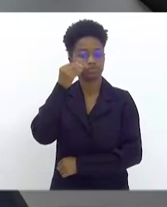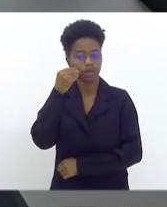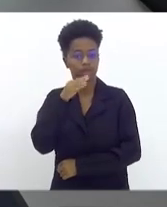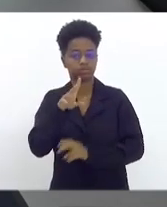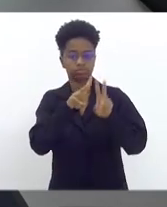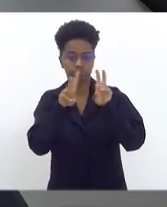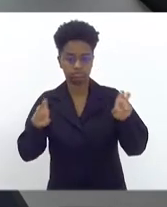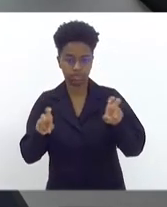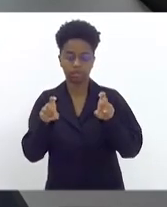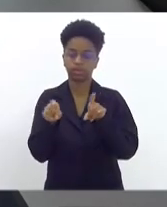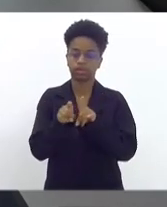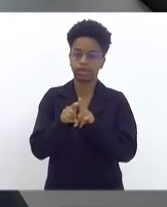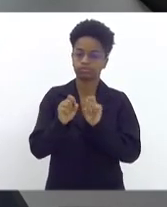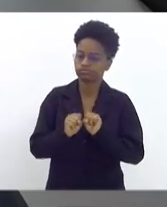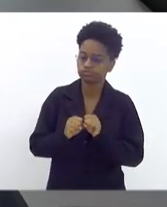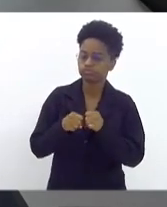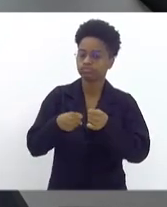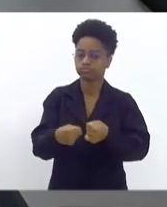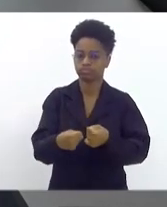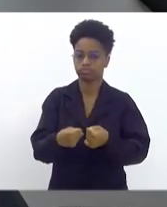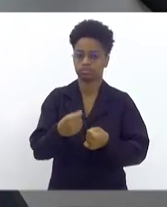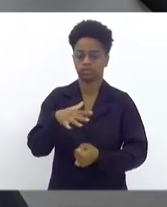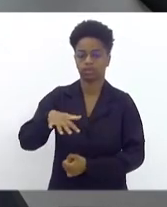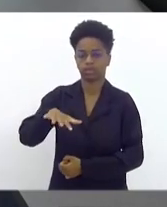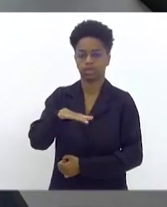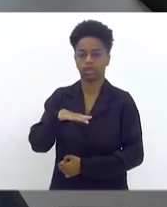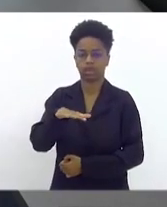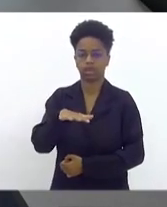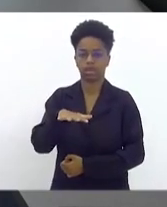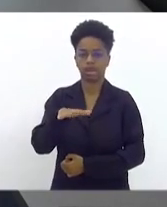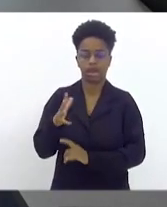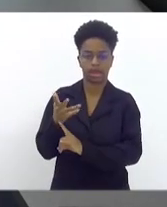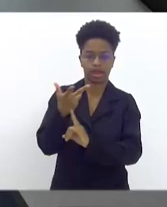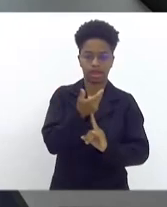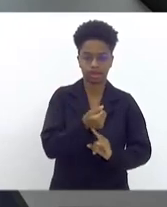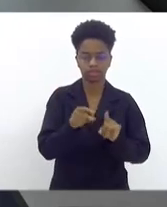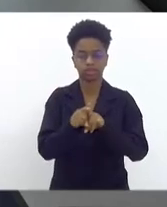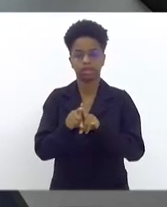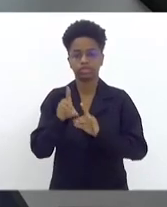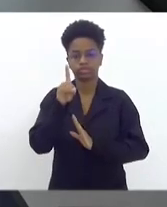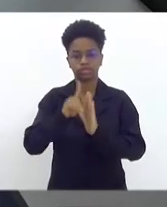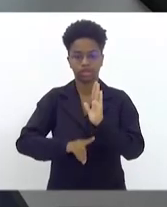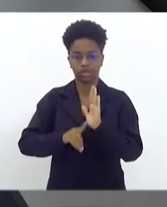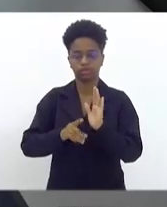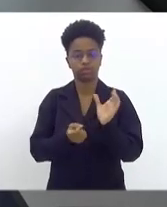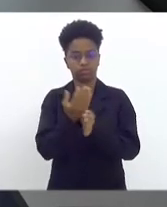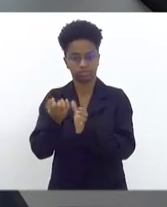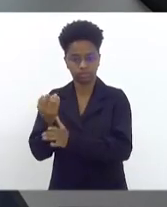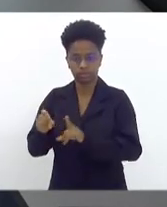tem dedicação com o setor artístico, direitos autorais,